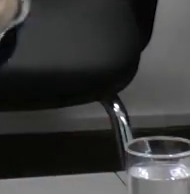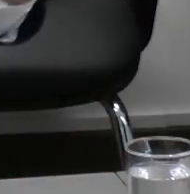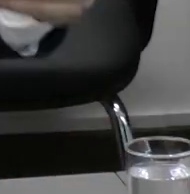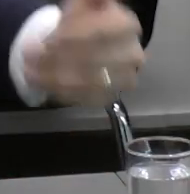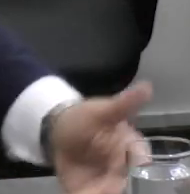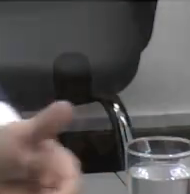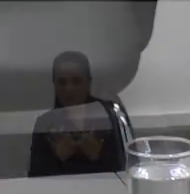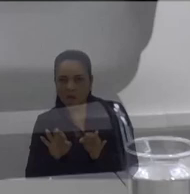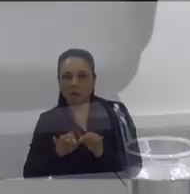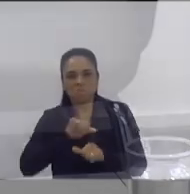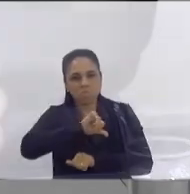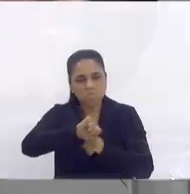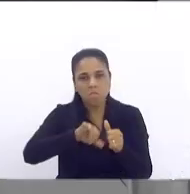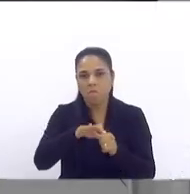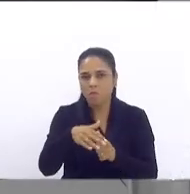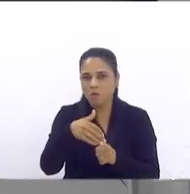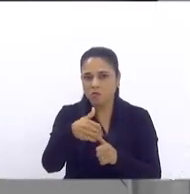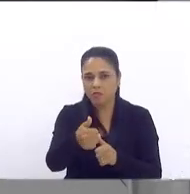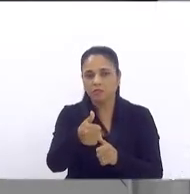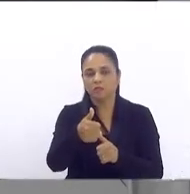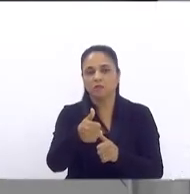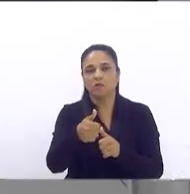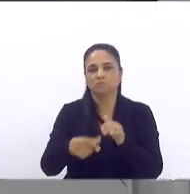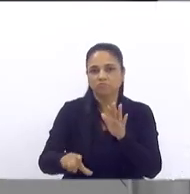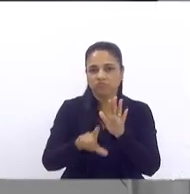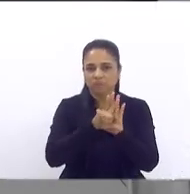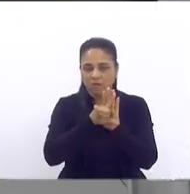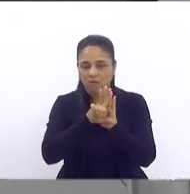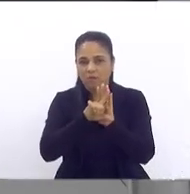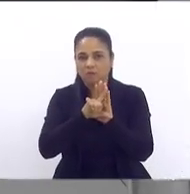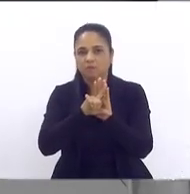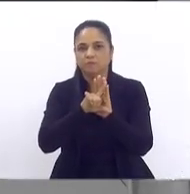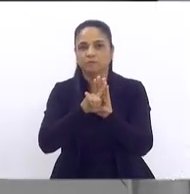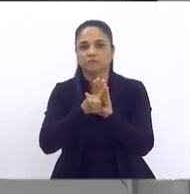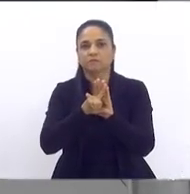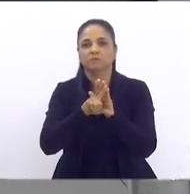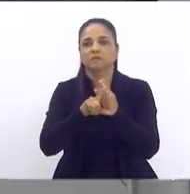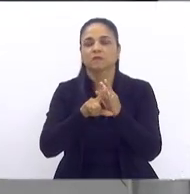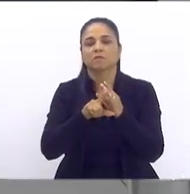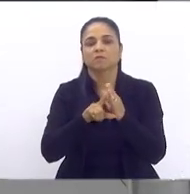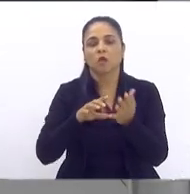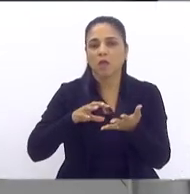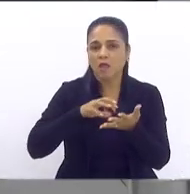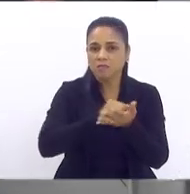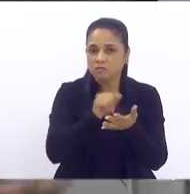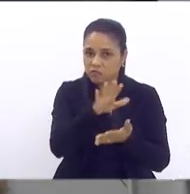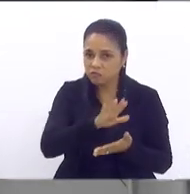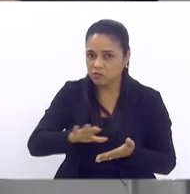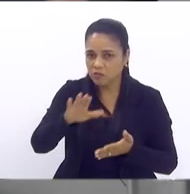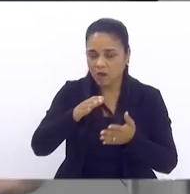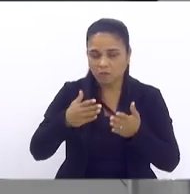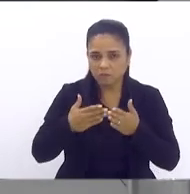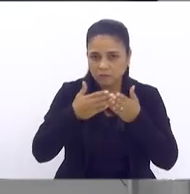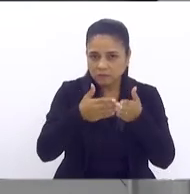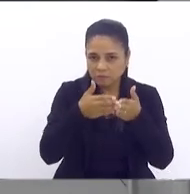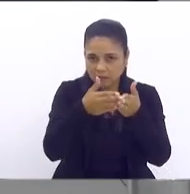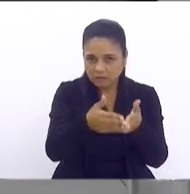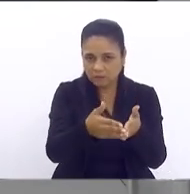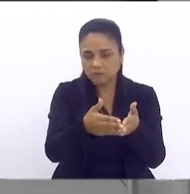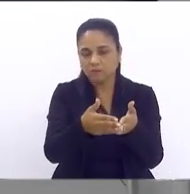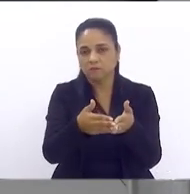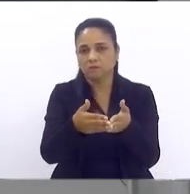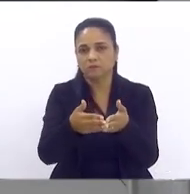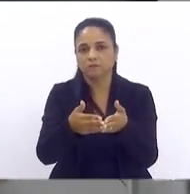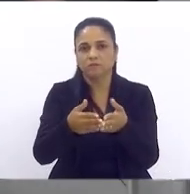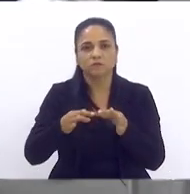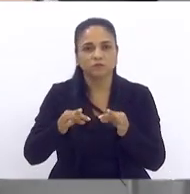reformulação, uma melhoria nesse complexo de legislação. Manter o registro geral das embarcações, né,